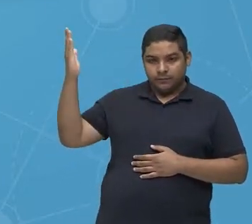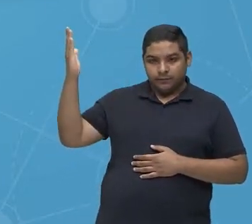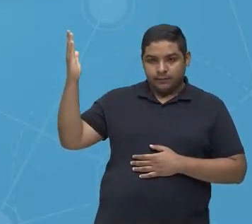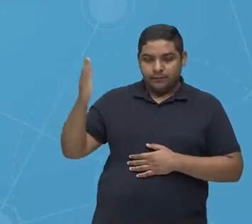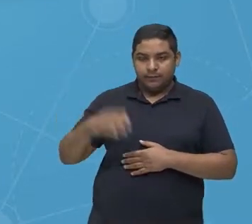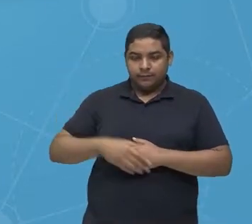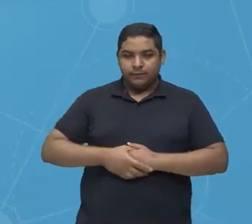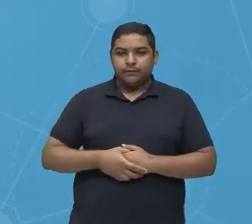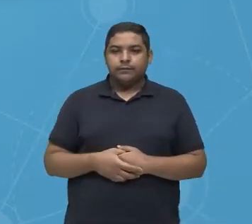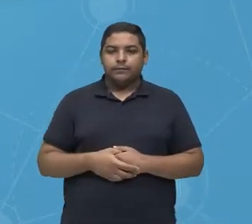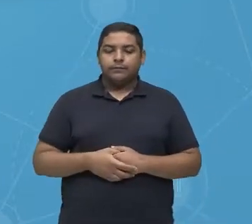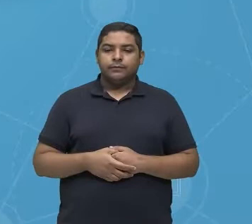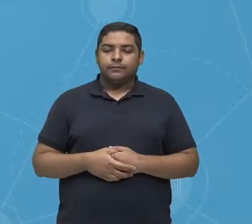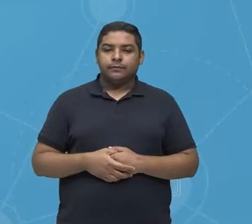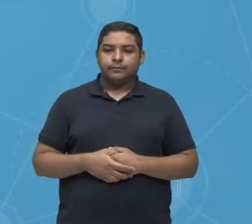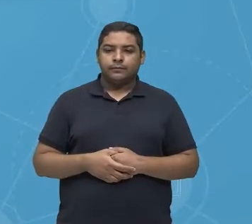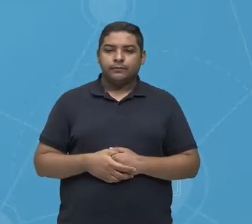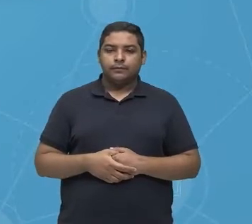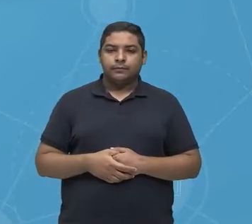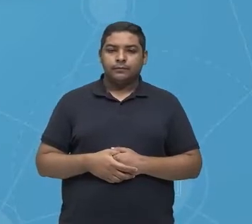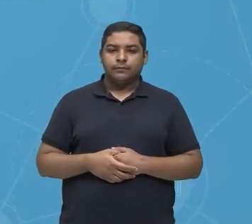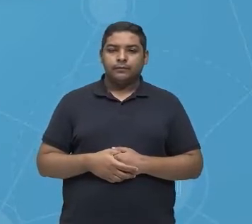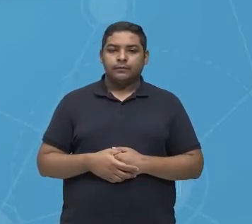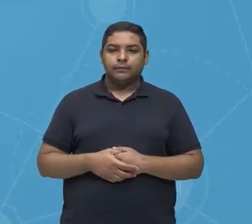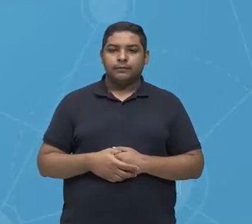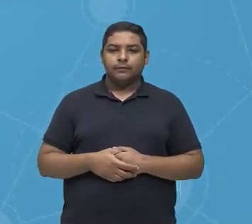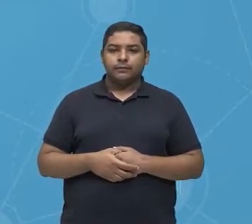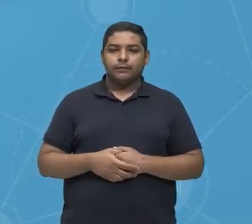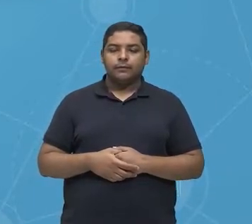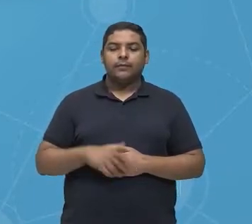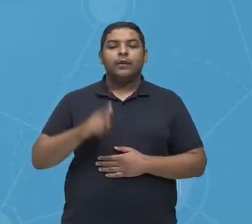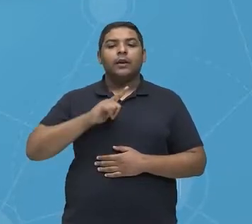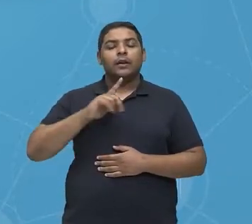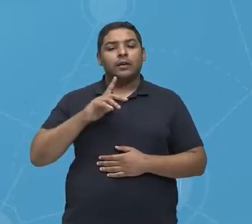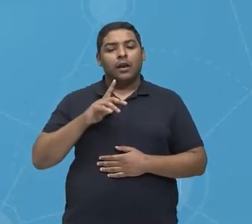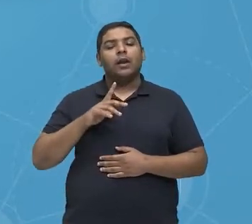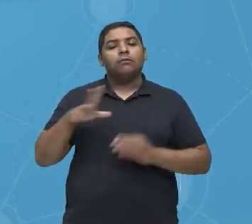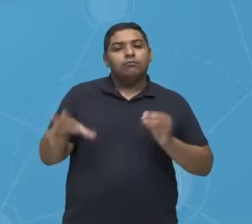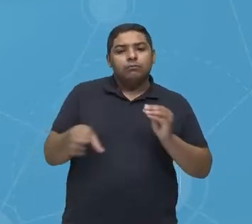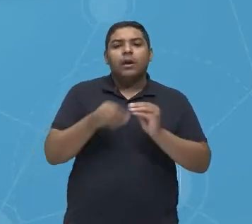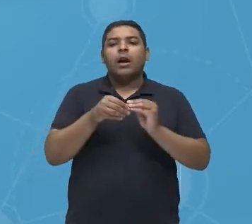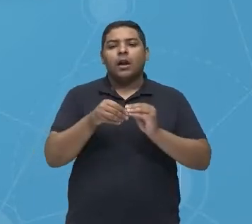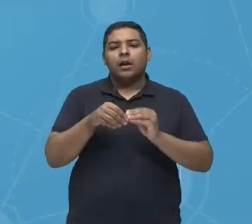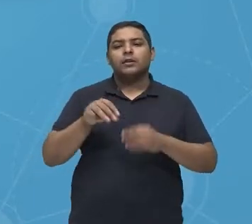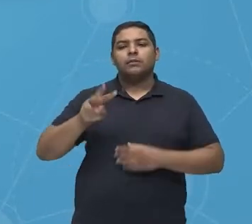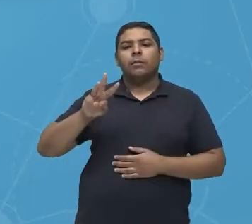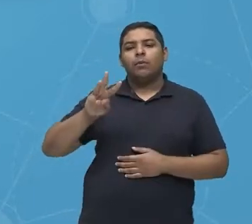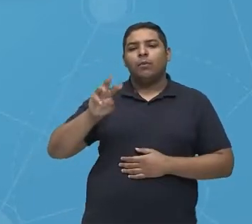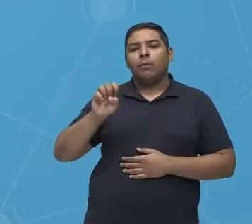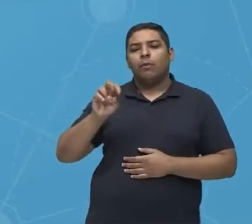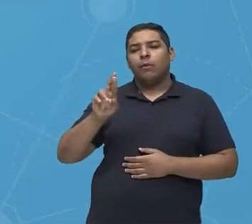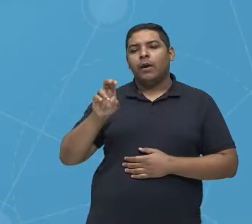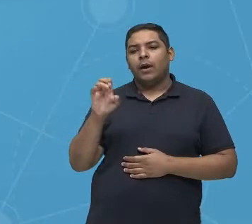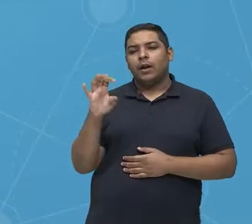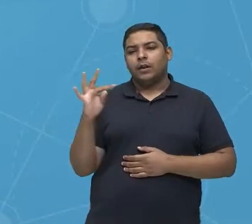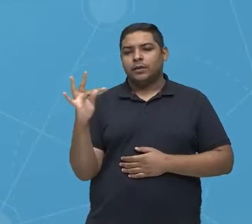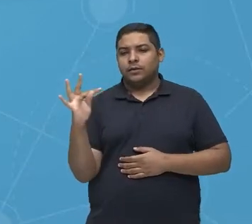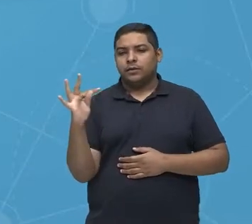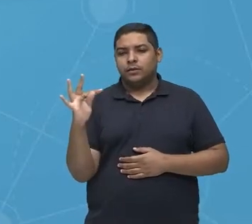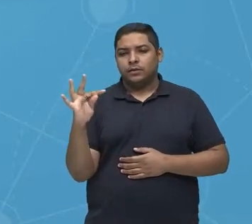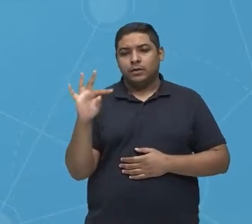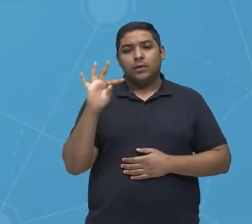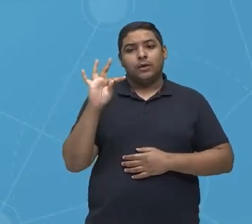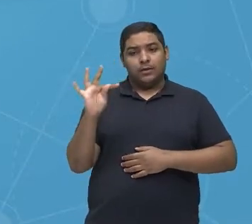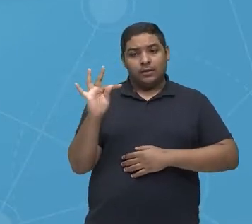No were, eu tenho o acréscimo, então, do not ou a forma abreviada weren't. Qualquer uma das duas eu posso utilizar,